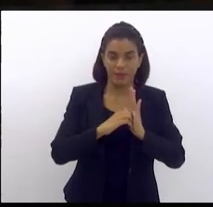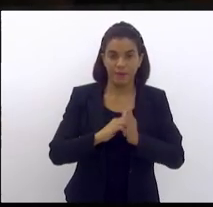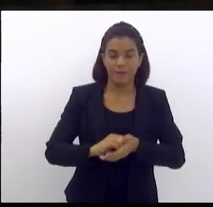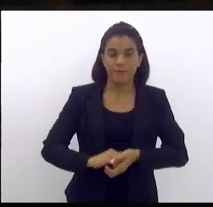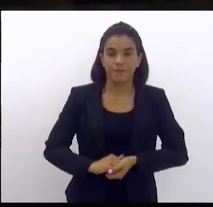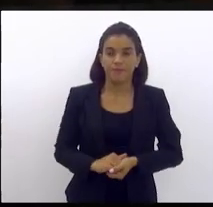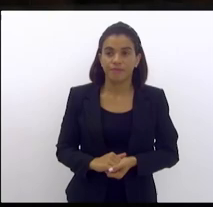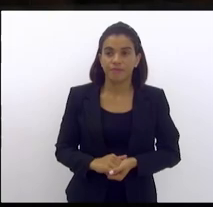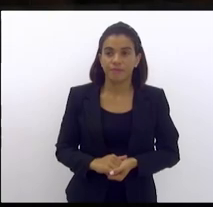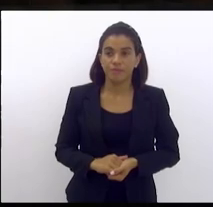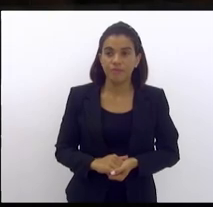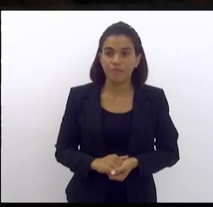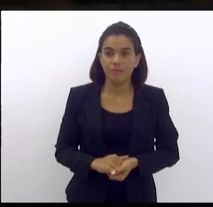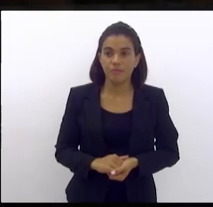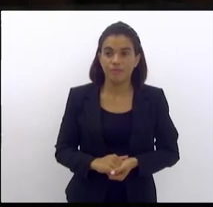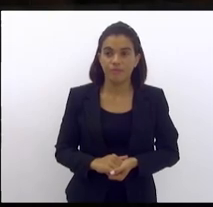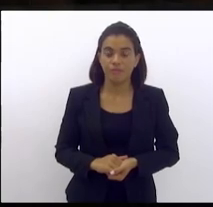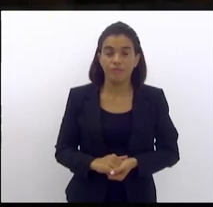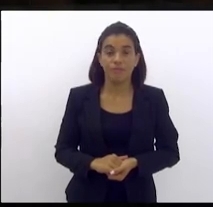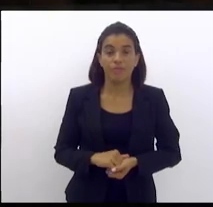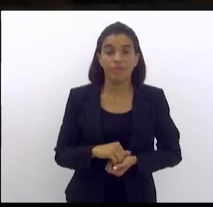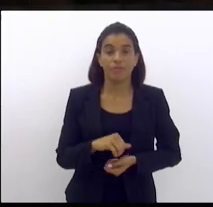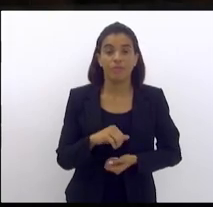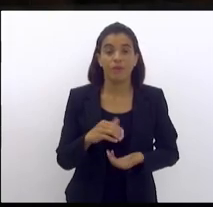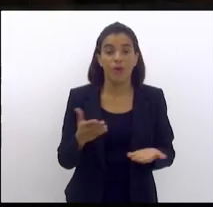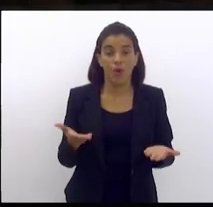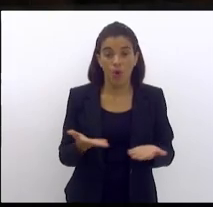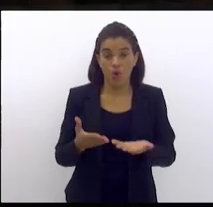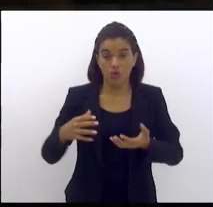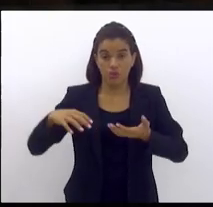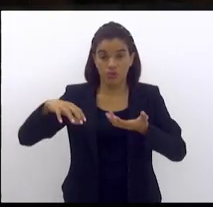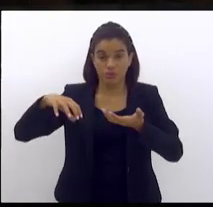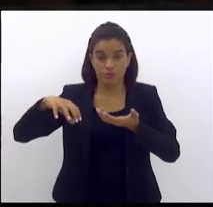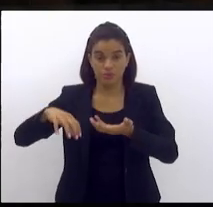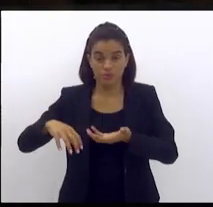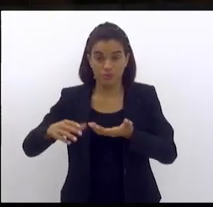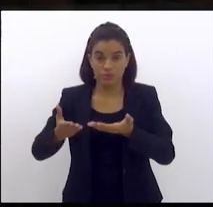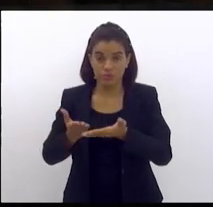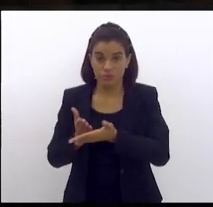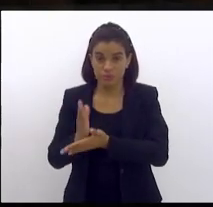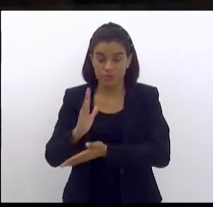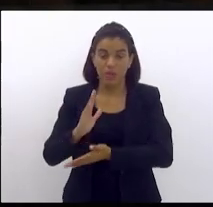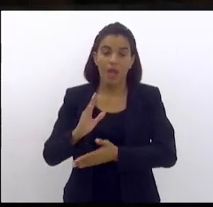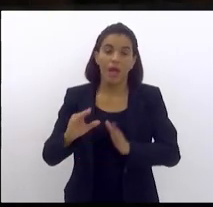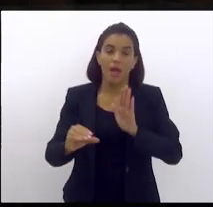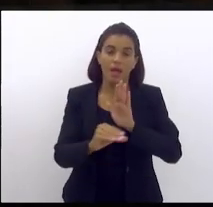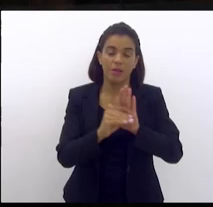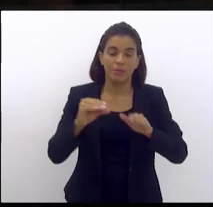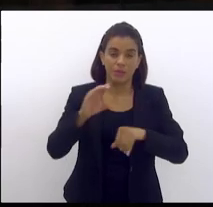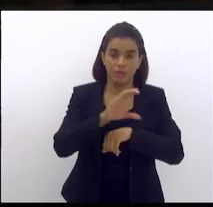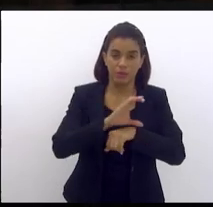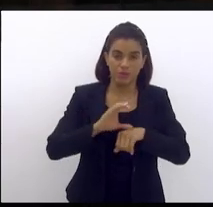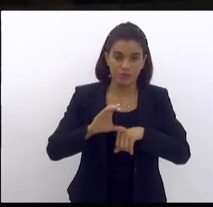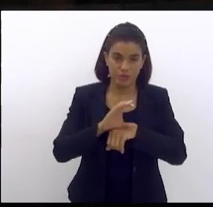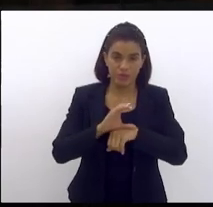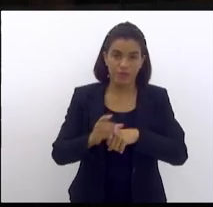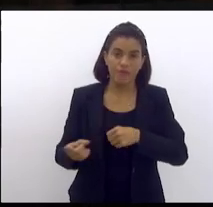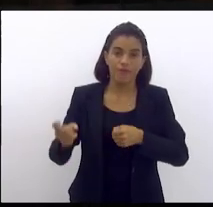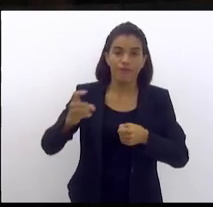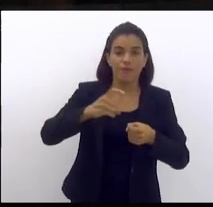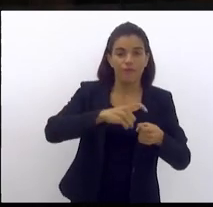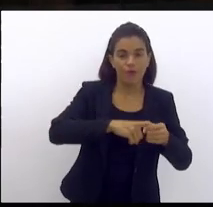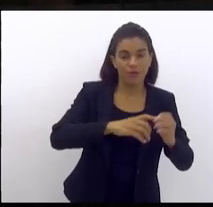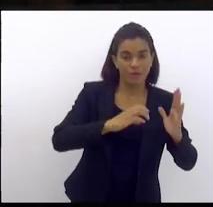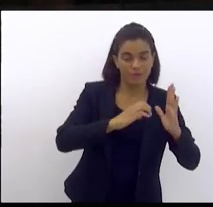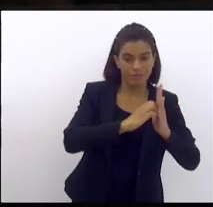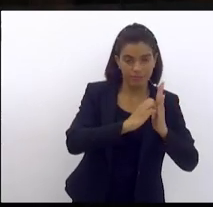federal e se o Senado aprovar no dia de hoje a emenda constitucional volta paraa câmara